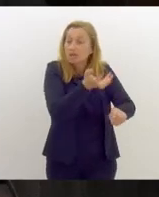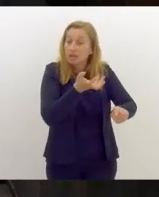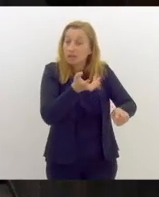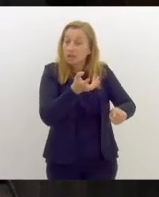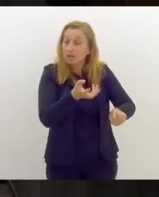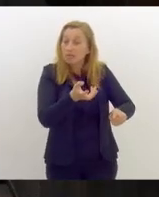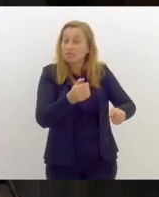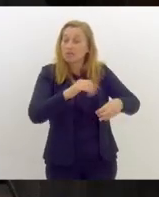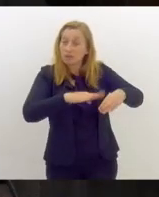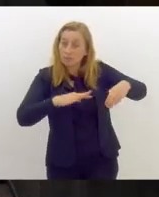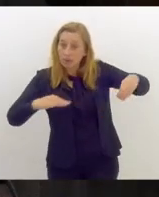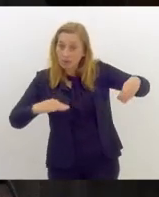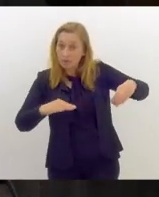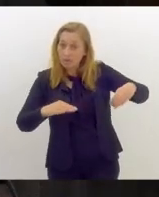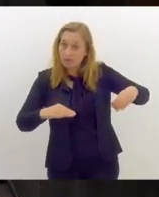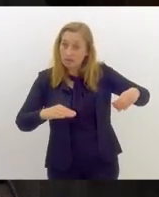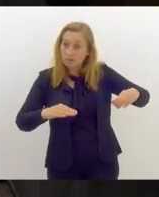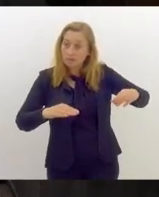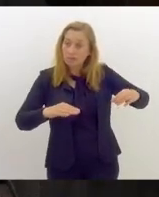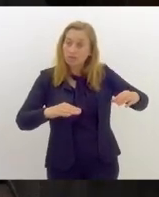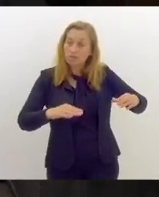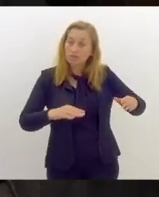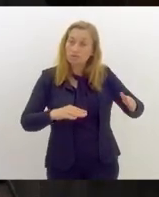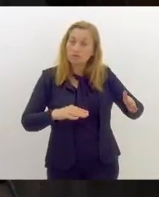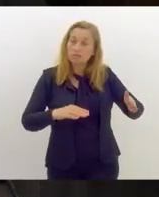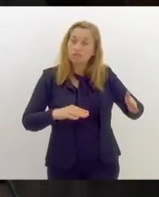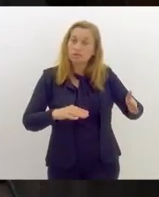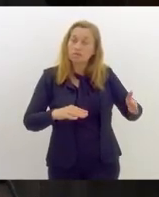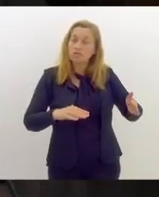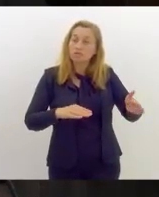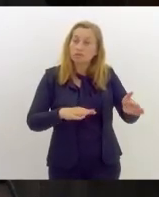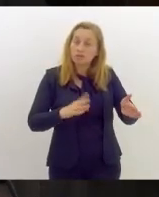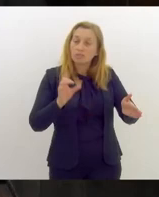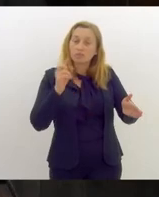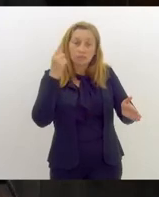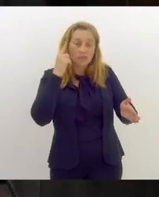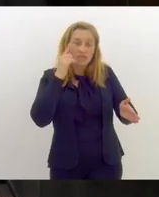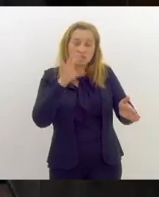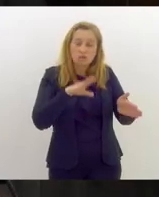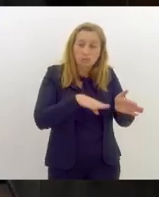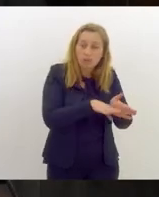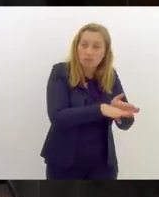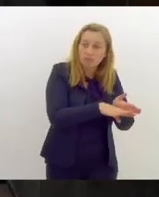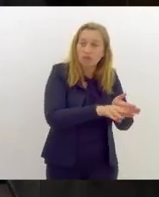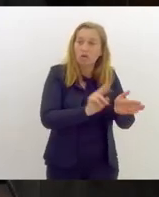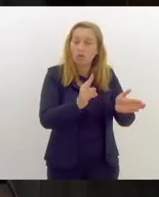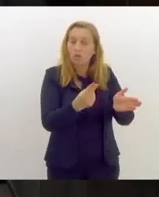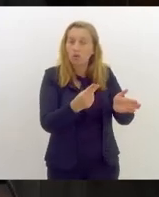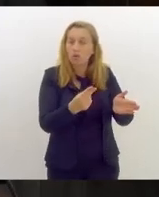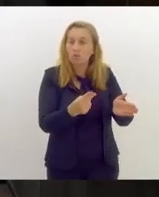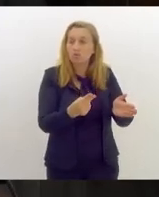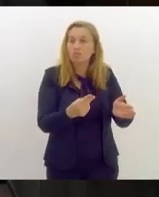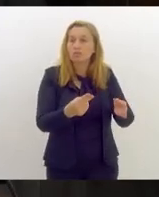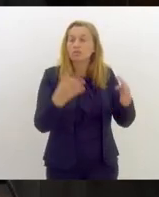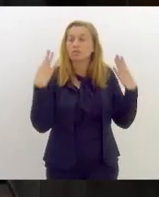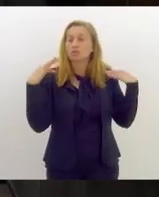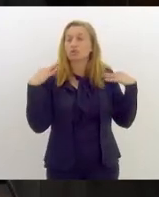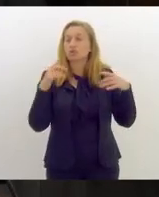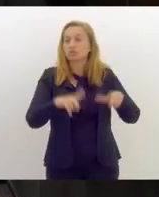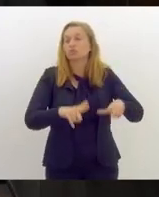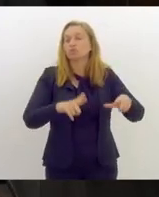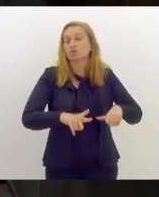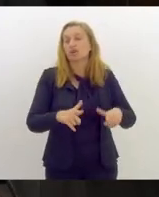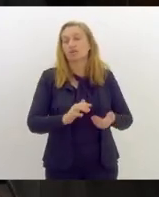a Bahia né seja um Ancoradouro de navio ou vamos pensar num turismo Ecológico outros atrativos para essa região dão destaque para essa exploração